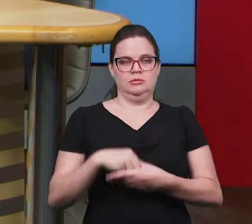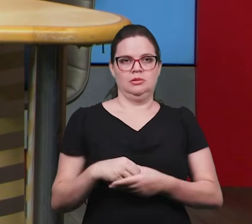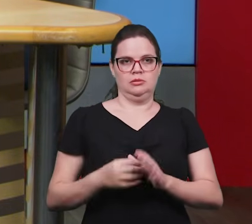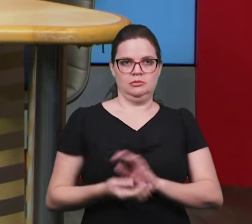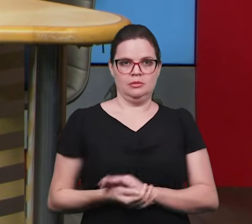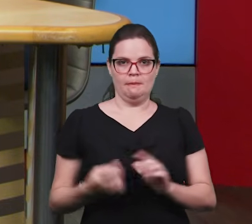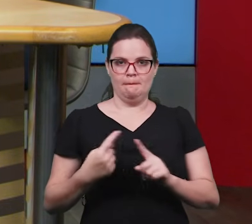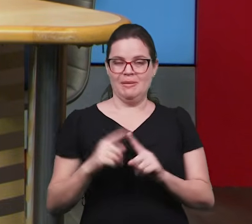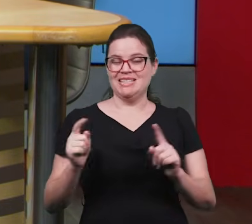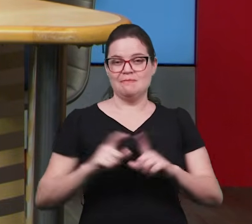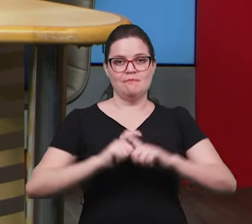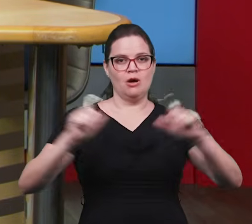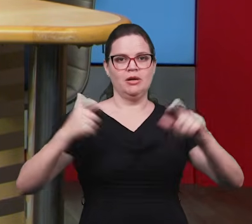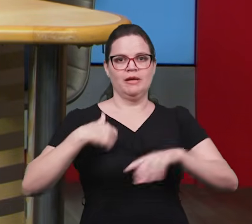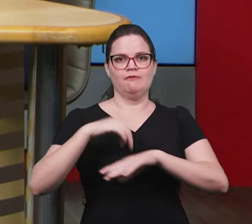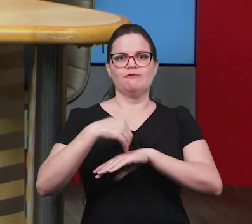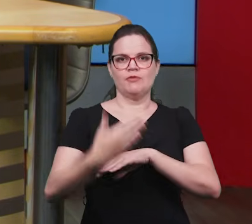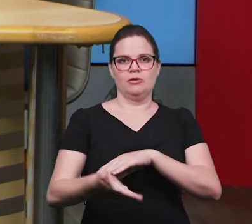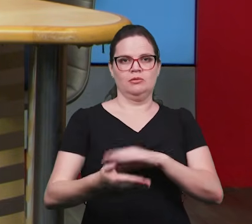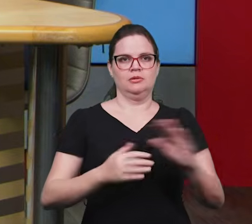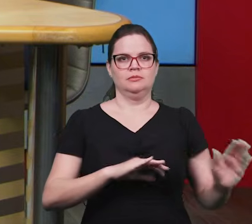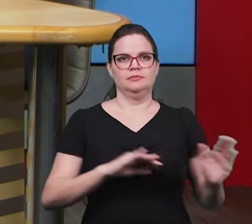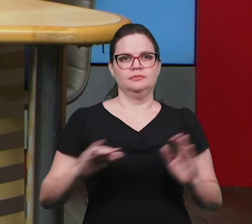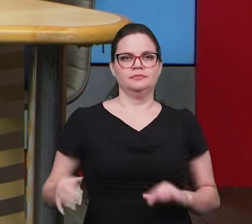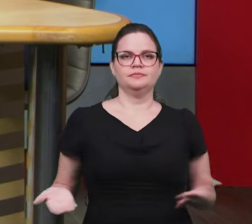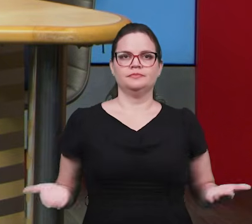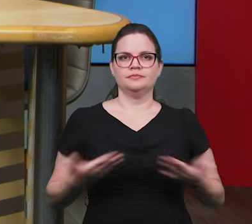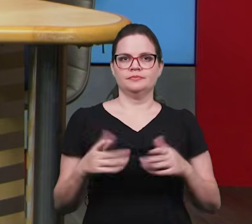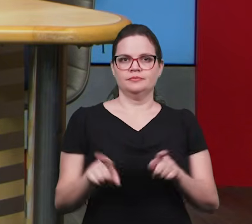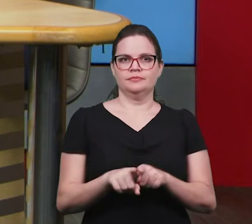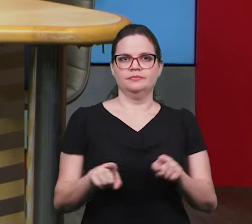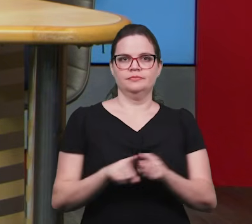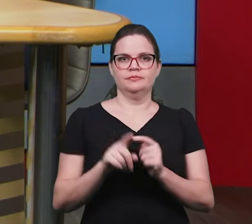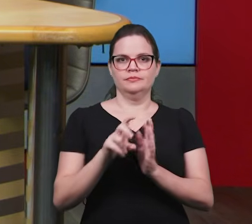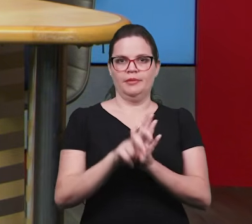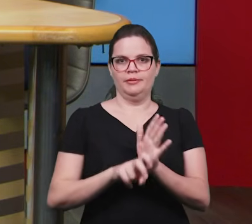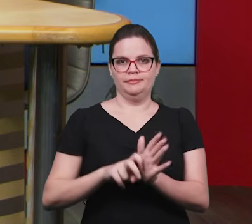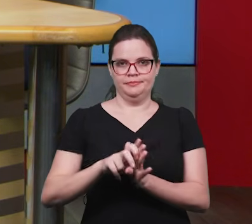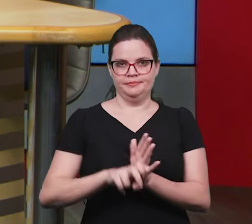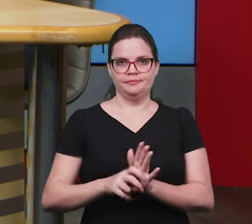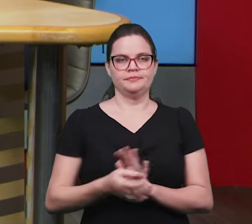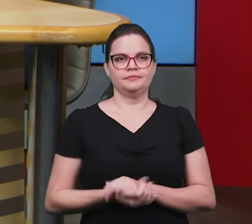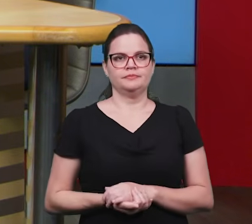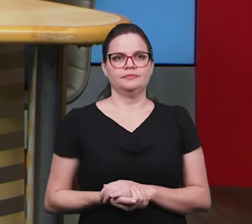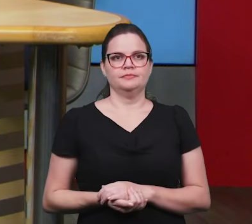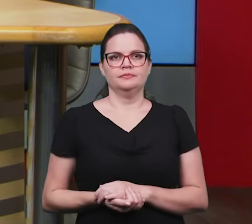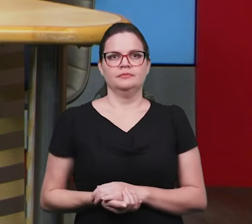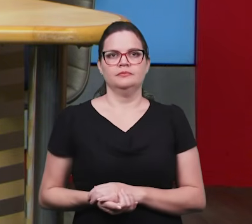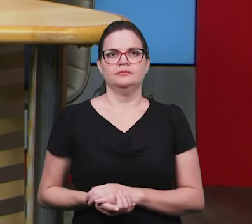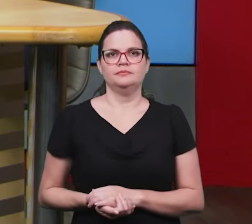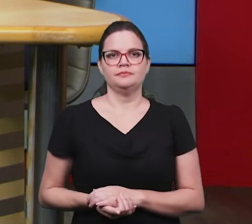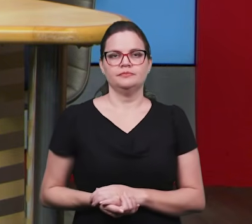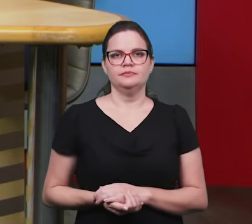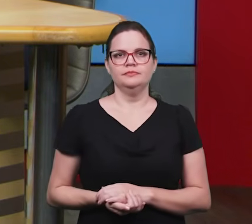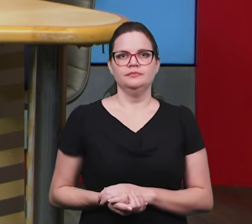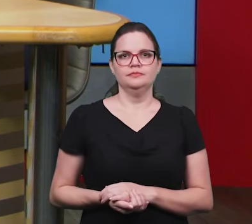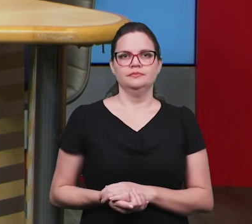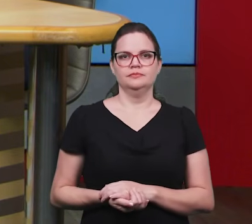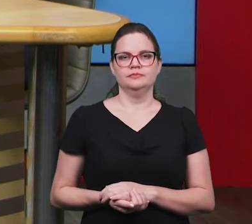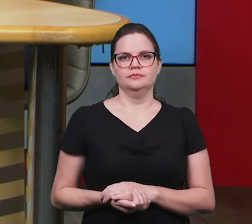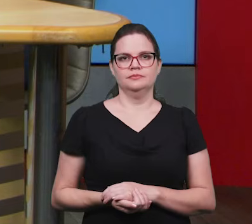todas elas na parte externa hoje. E agora a gente vai falar também da cadeira de roda, né? Tem